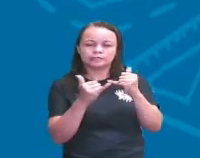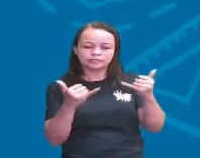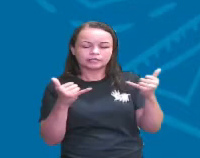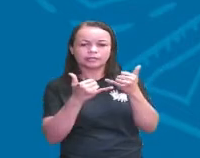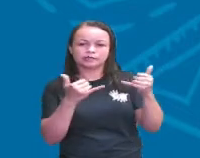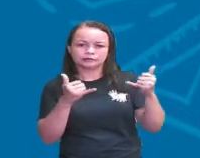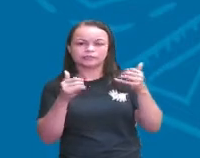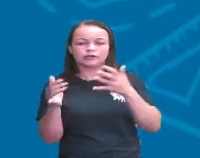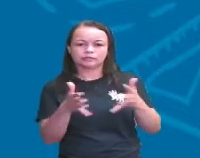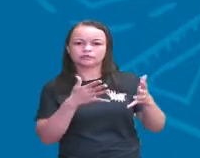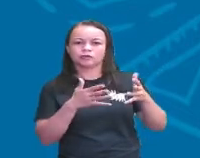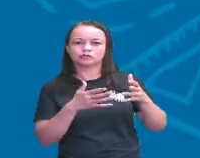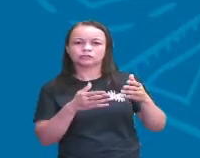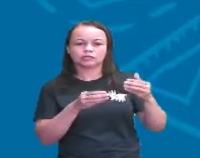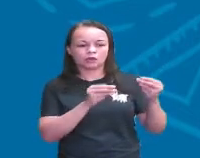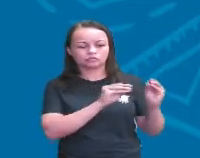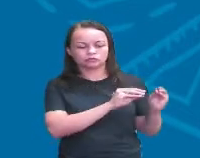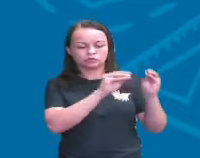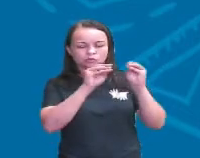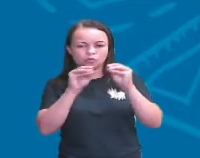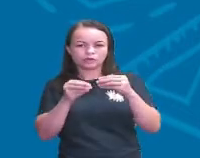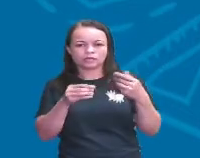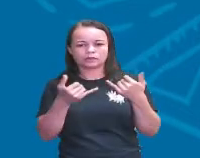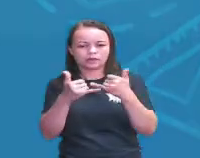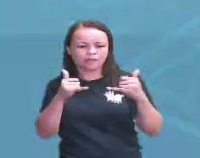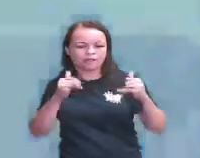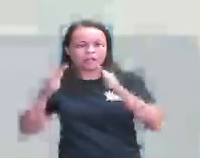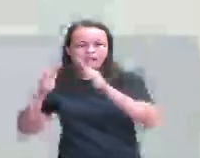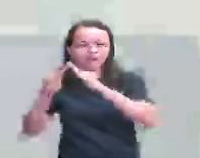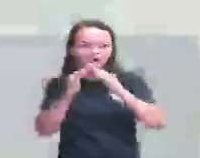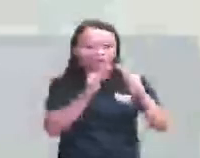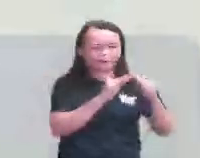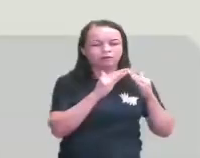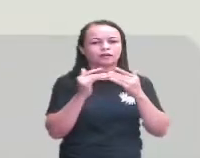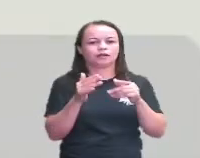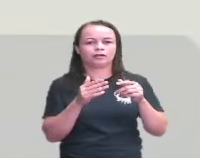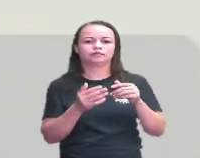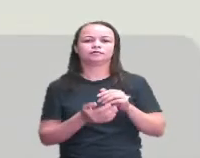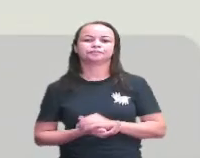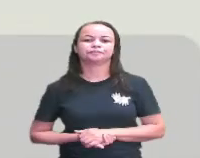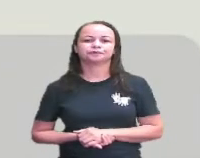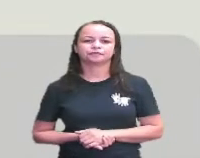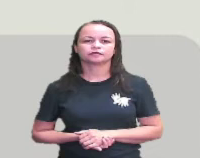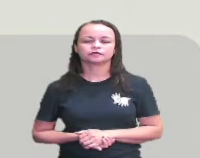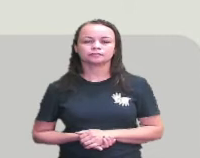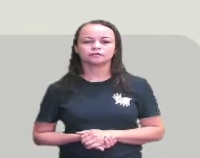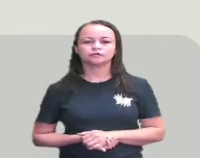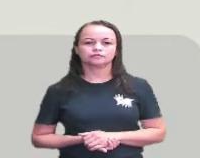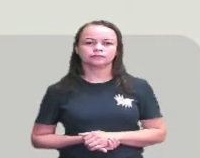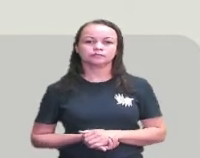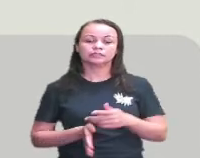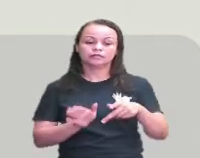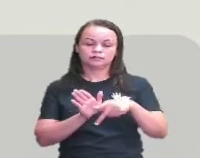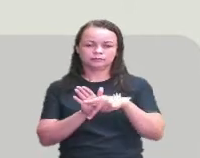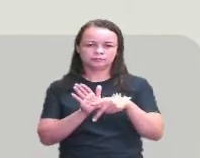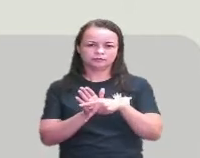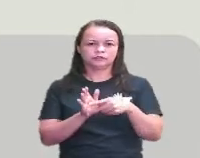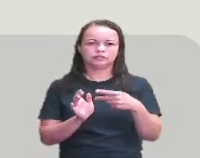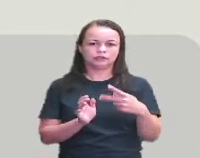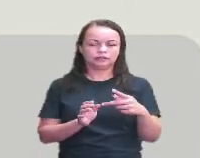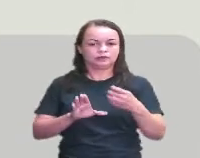as nossas residências. É pela condutibilidade elétrica. É a propriedade